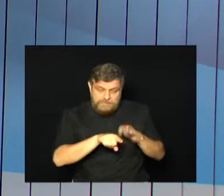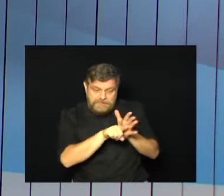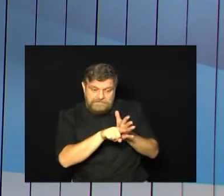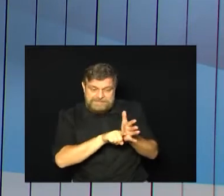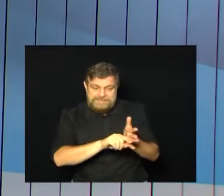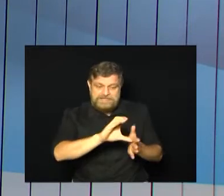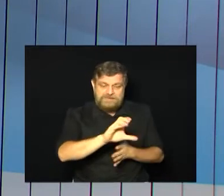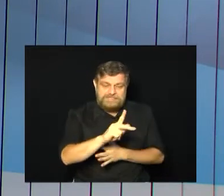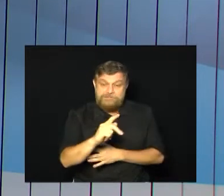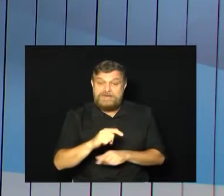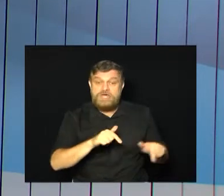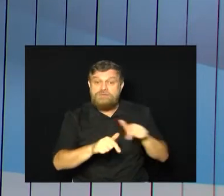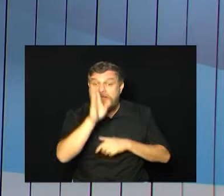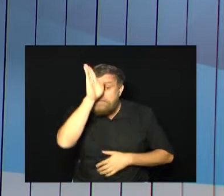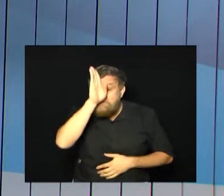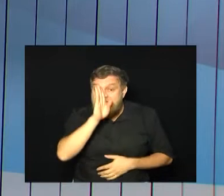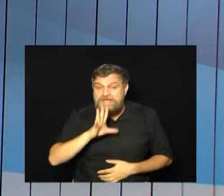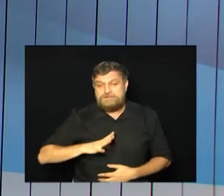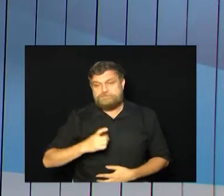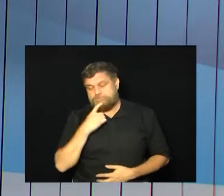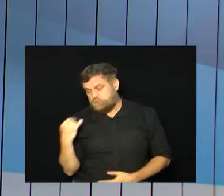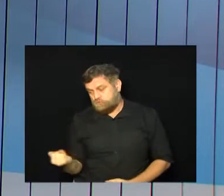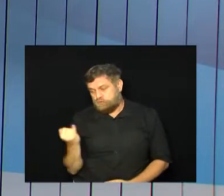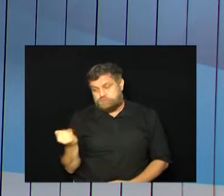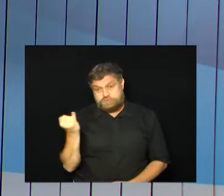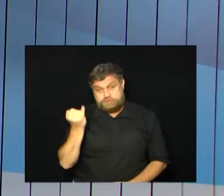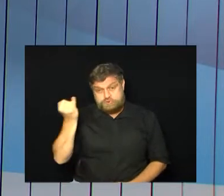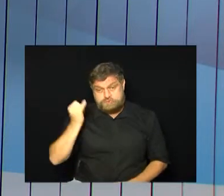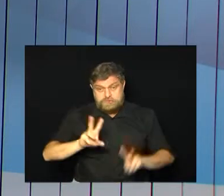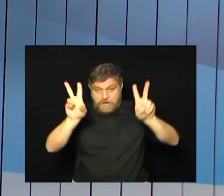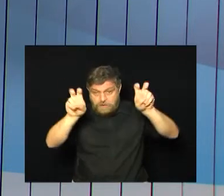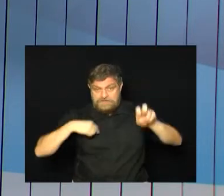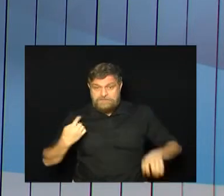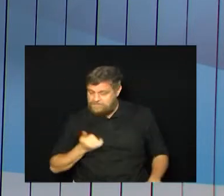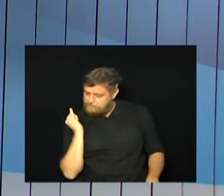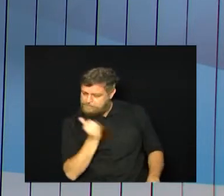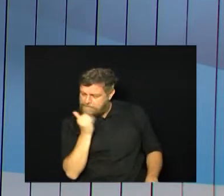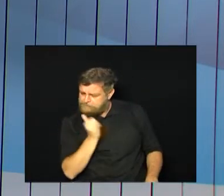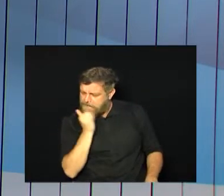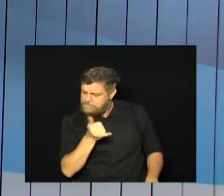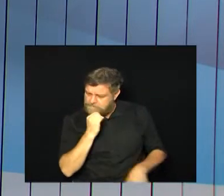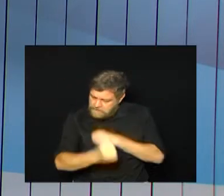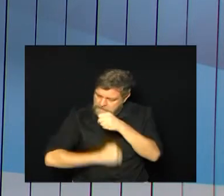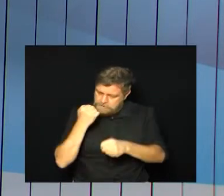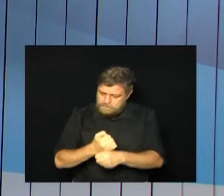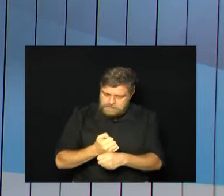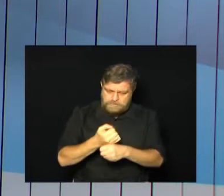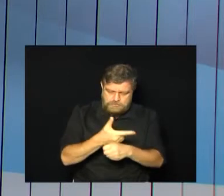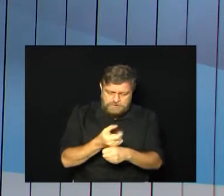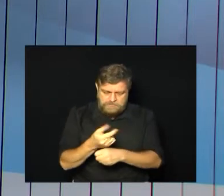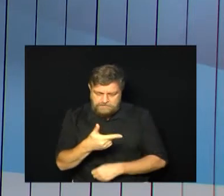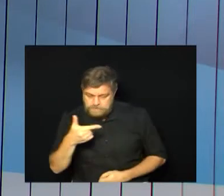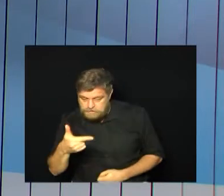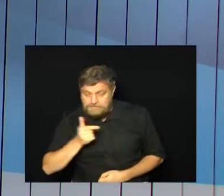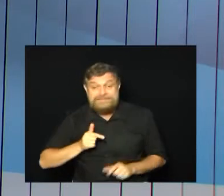gratuito aqui na cidade de Campinas e importantíssimo, é um tema que nós vamos falar bastante neste ano de 2022